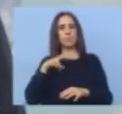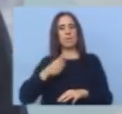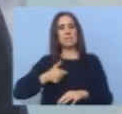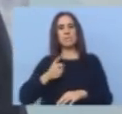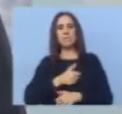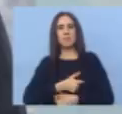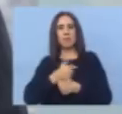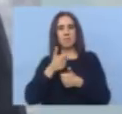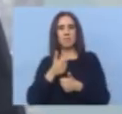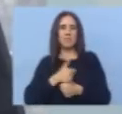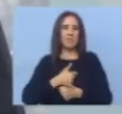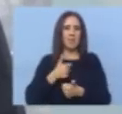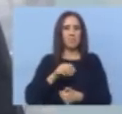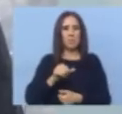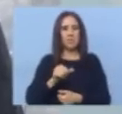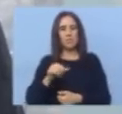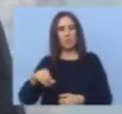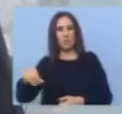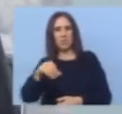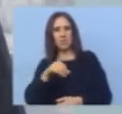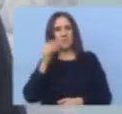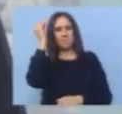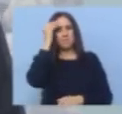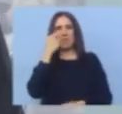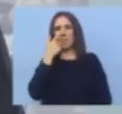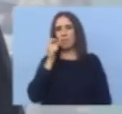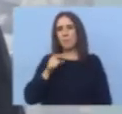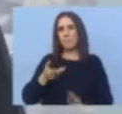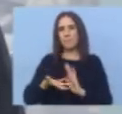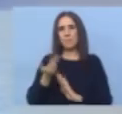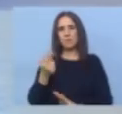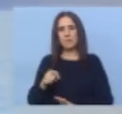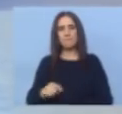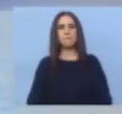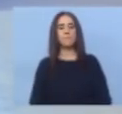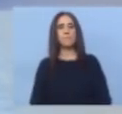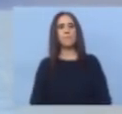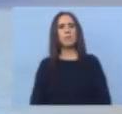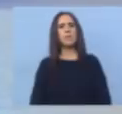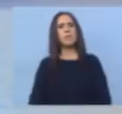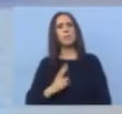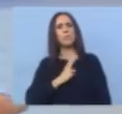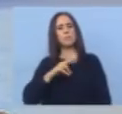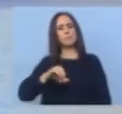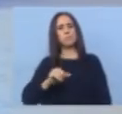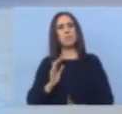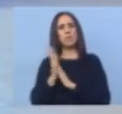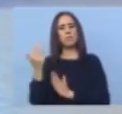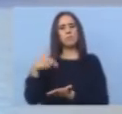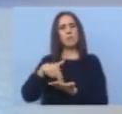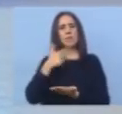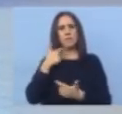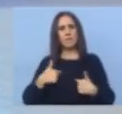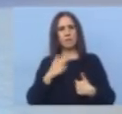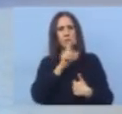aquelas localidades mais abandonadas. Trazer Deus para a universidade consistiu então em ser missionário,